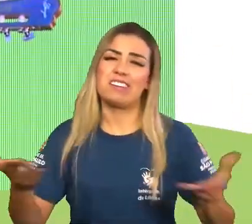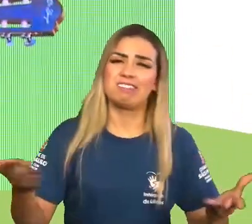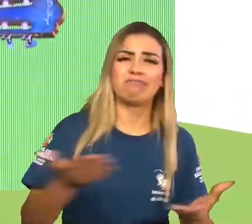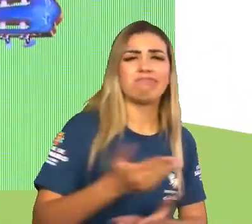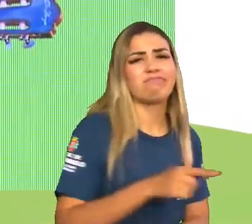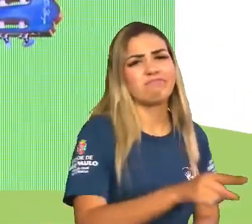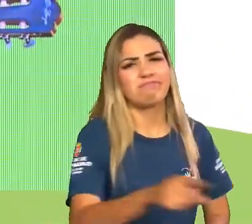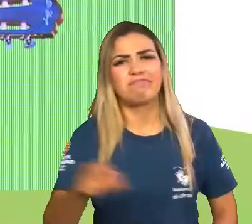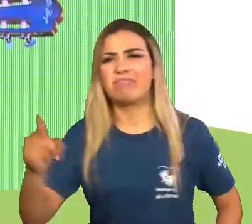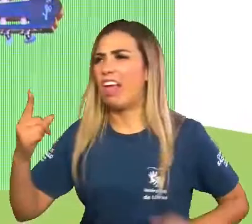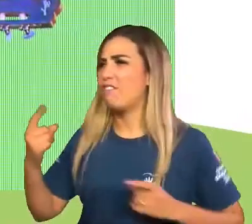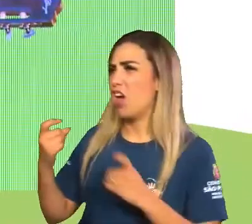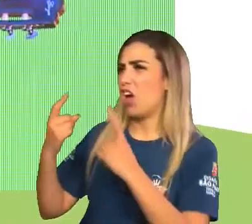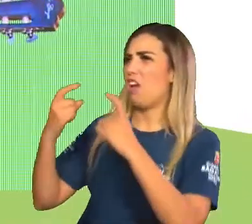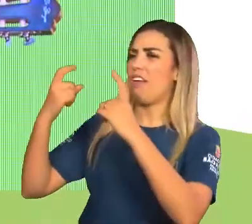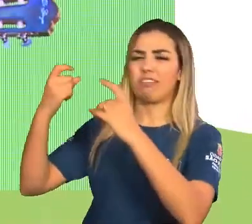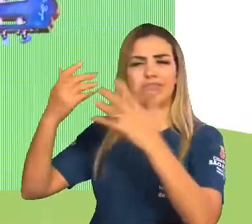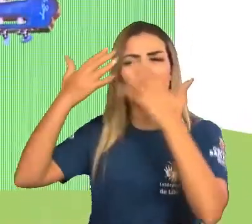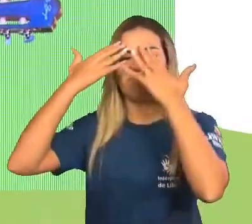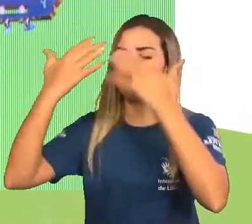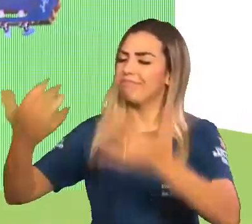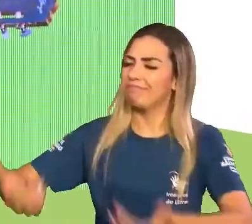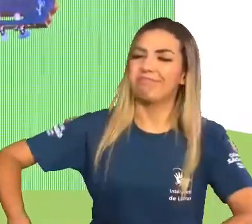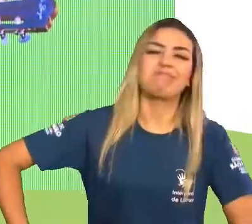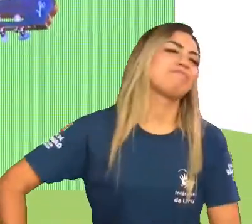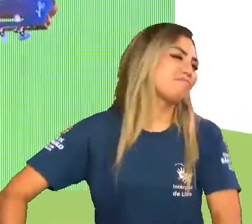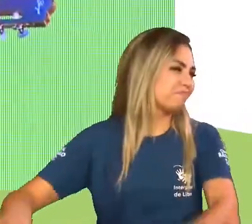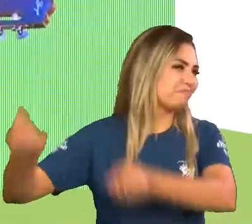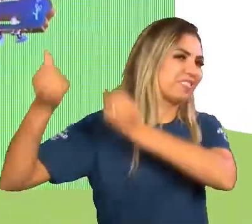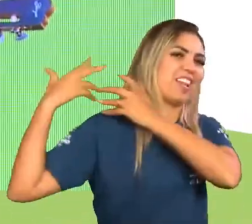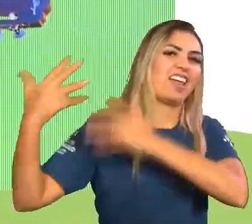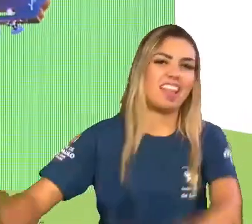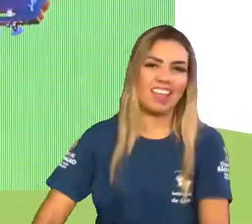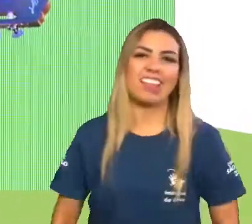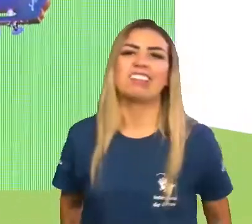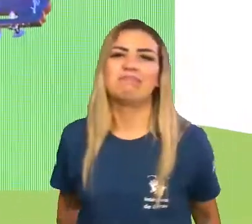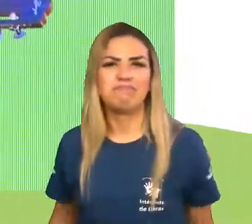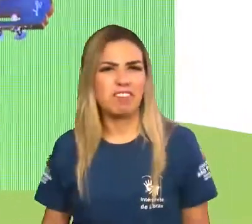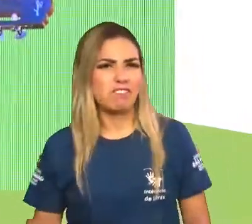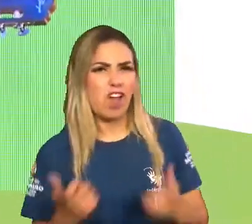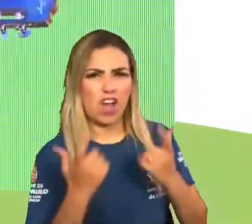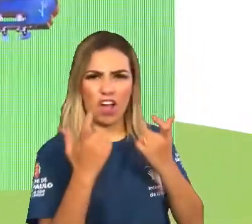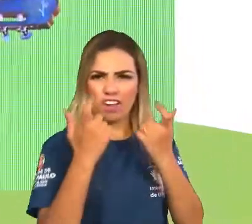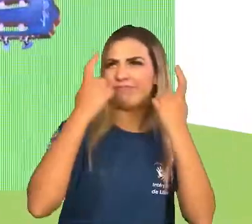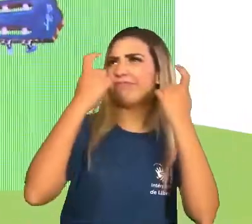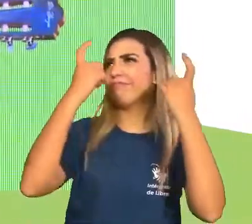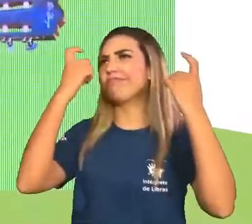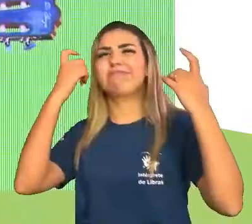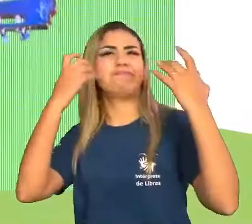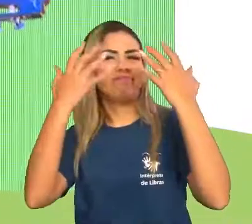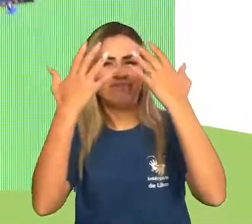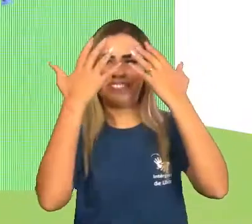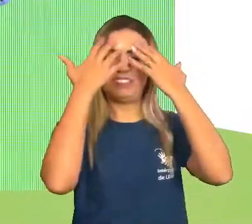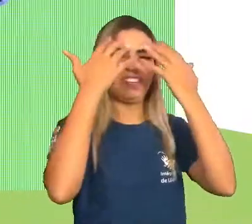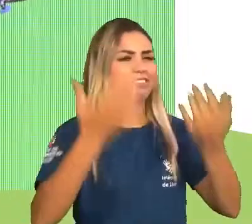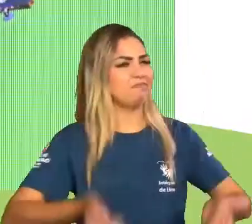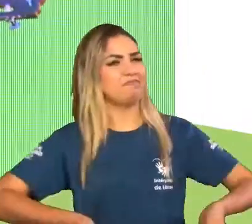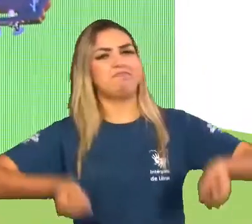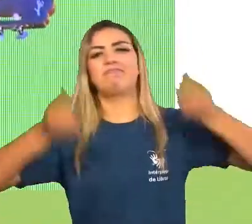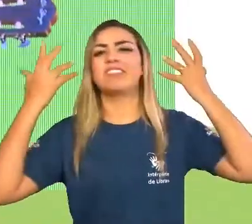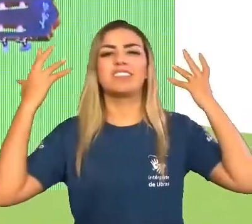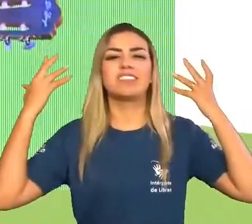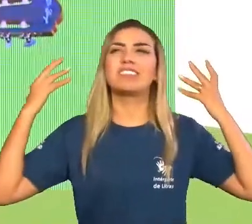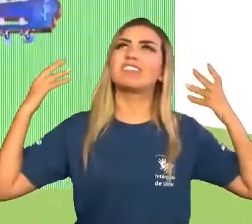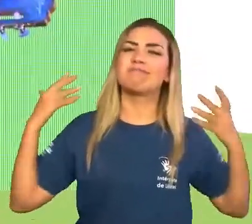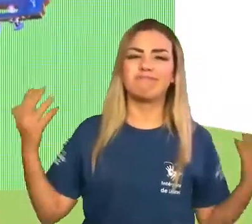joga as armas pra lá, joga, joga as armas pra lá, joga as armas pra lá, faz